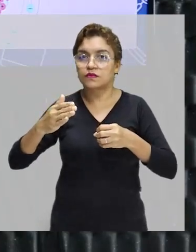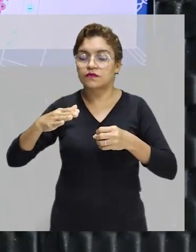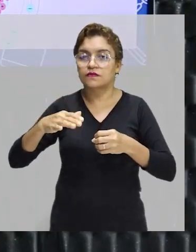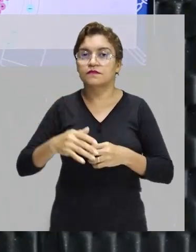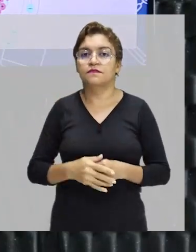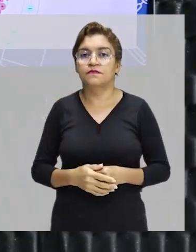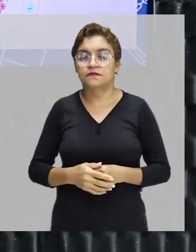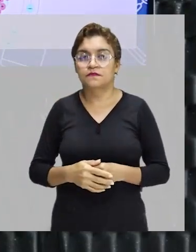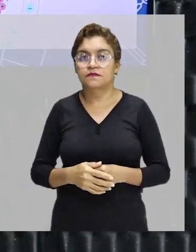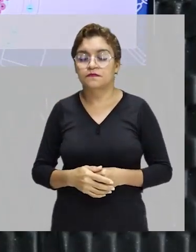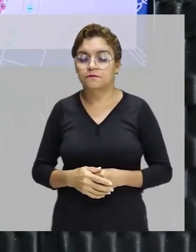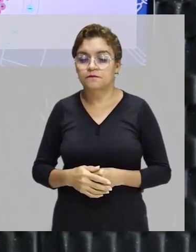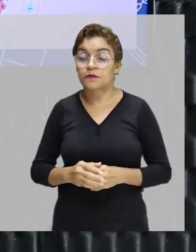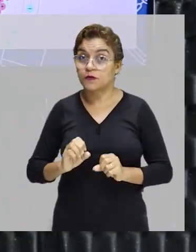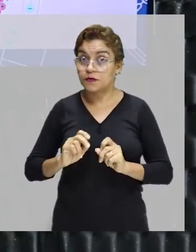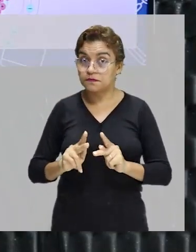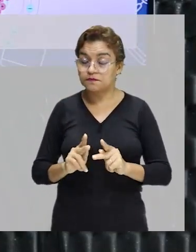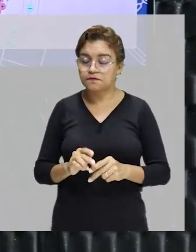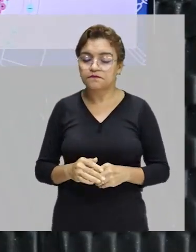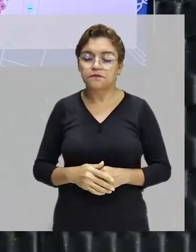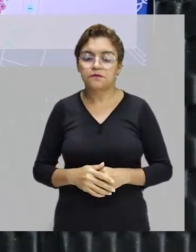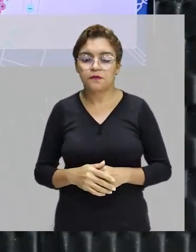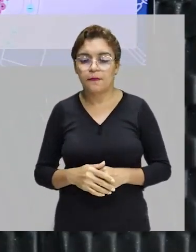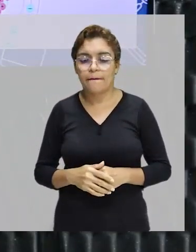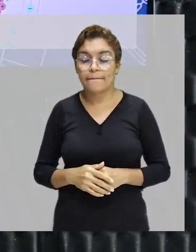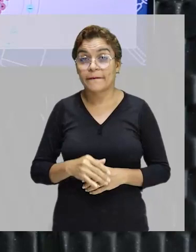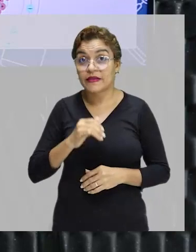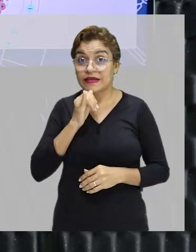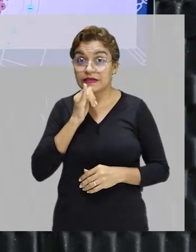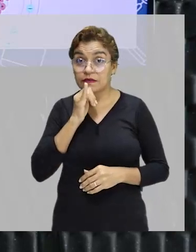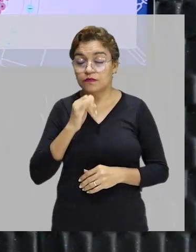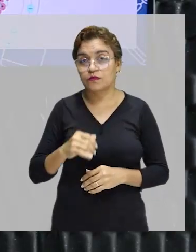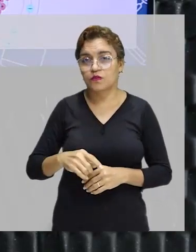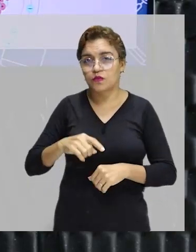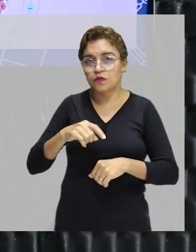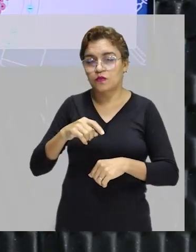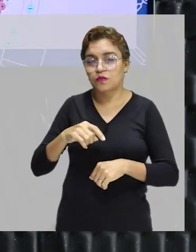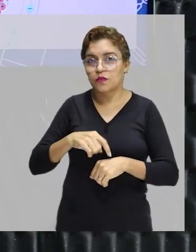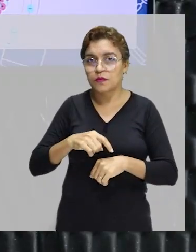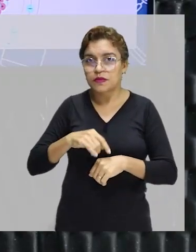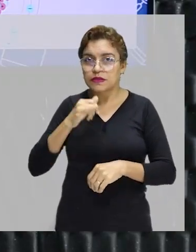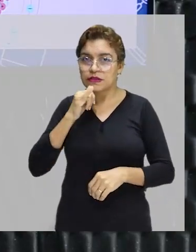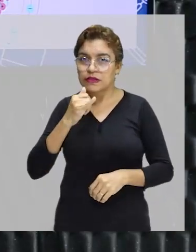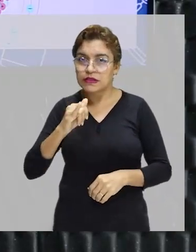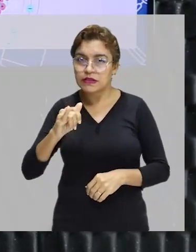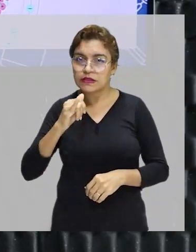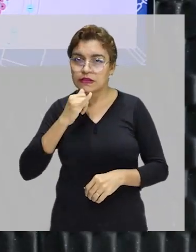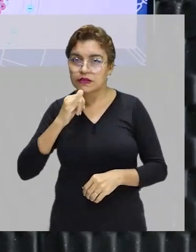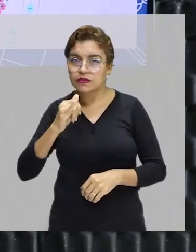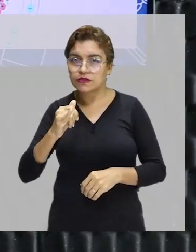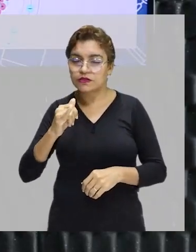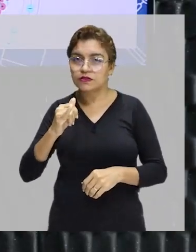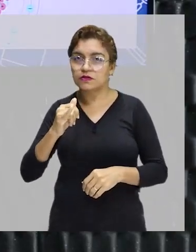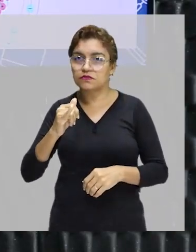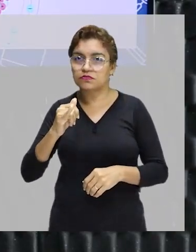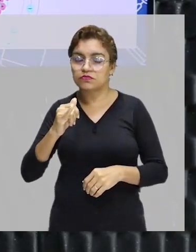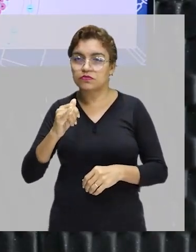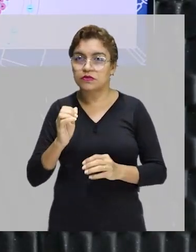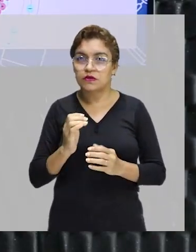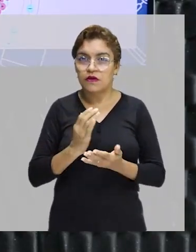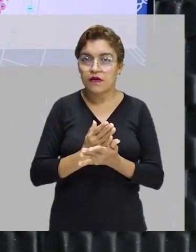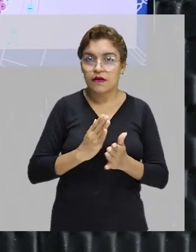mais externo, ok? Quando essa energia ela é findada, esses elétrons vão